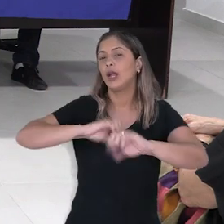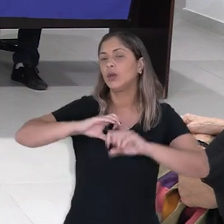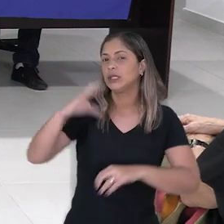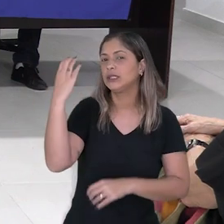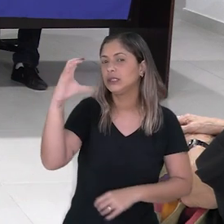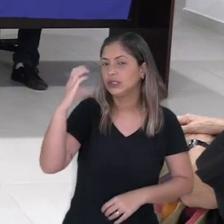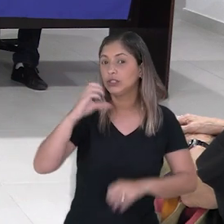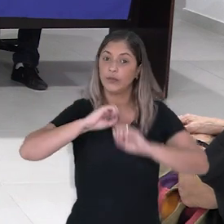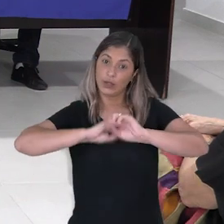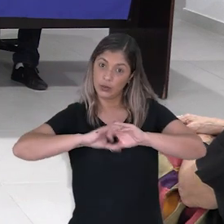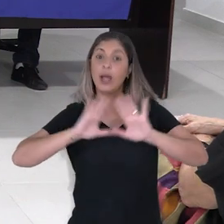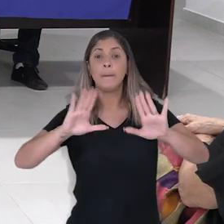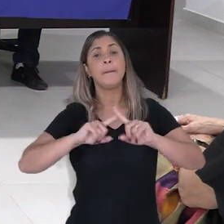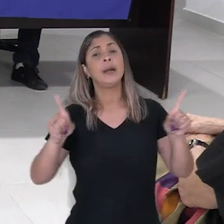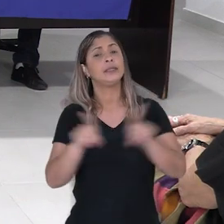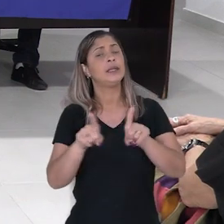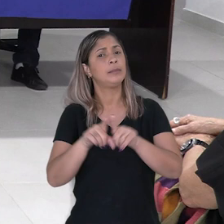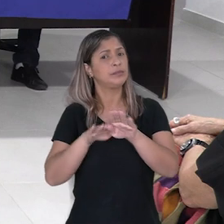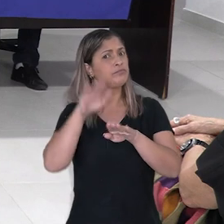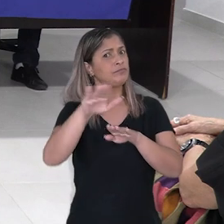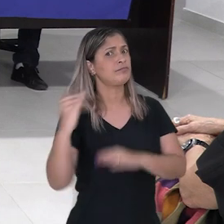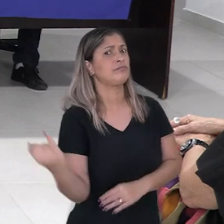e na educação, mas também um passo